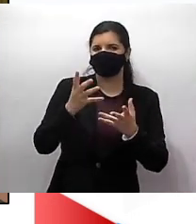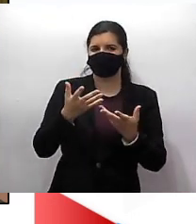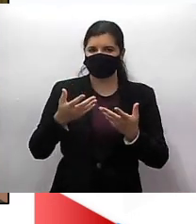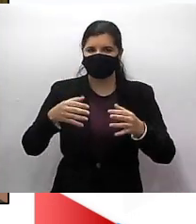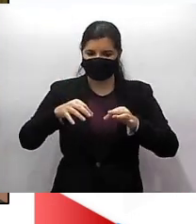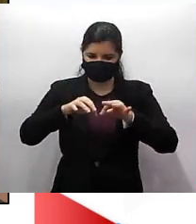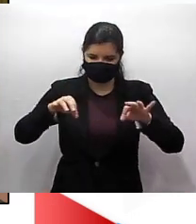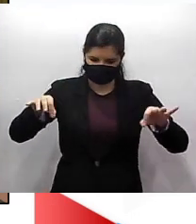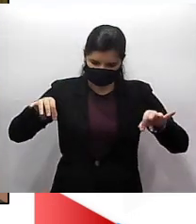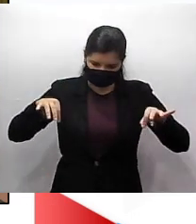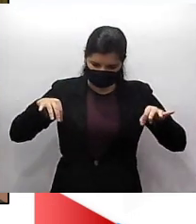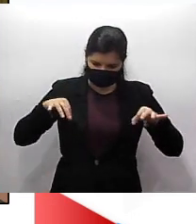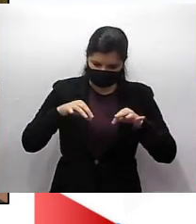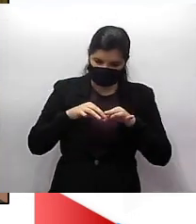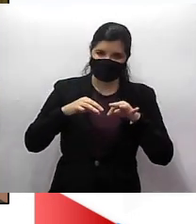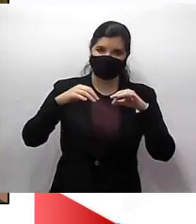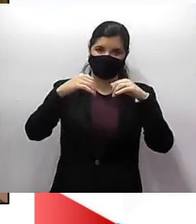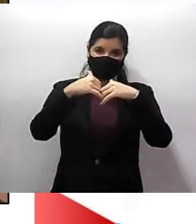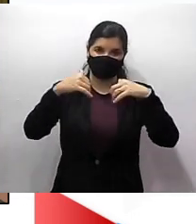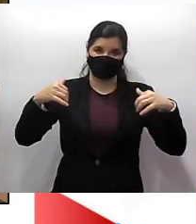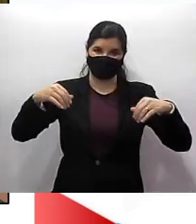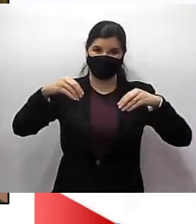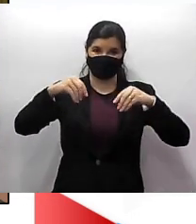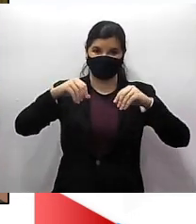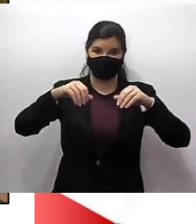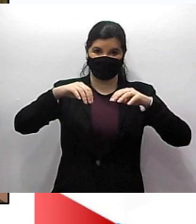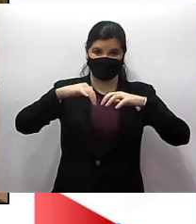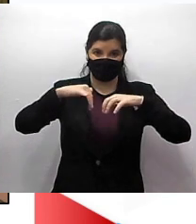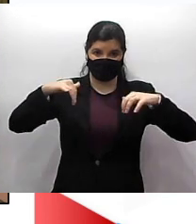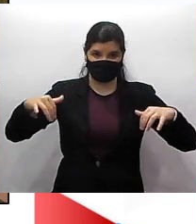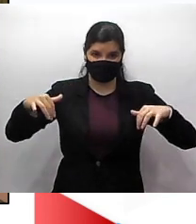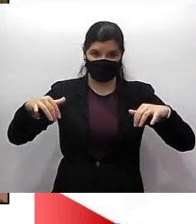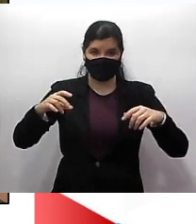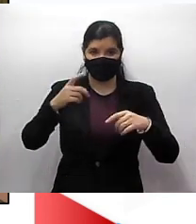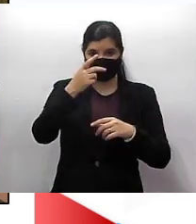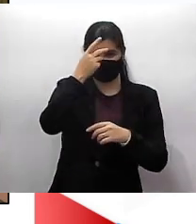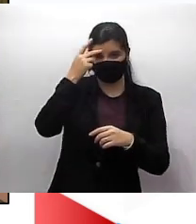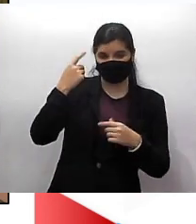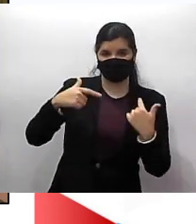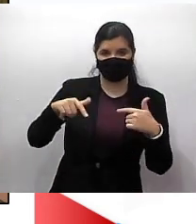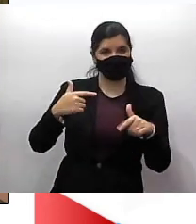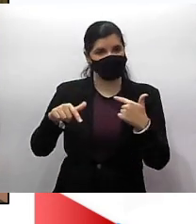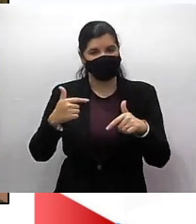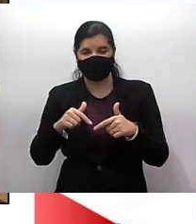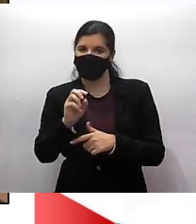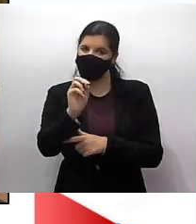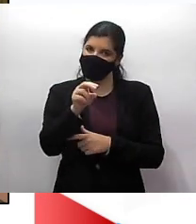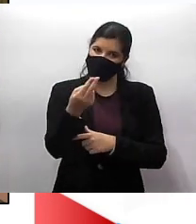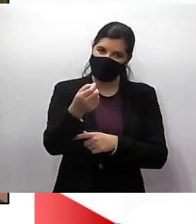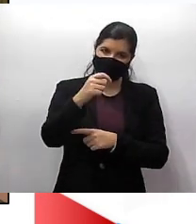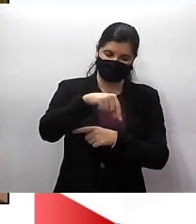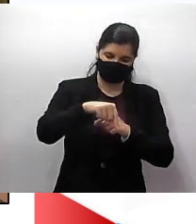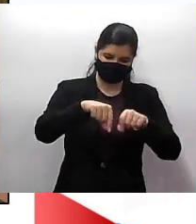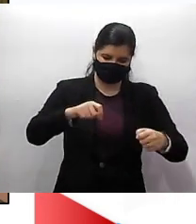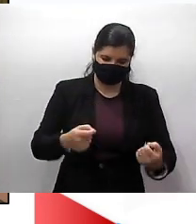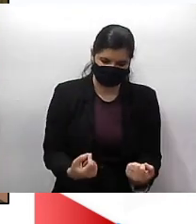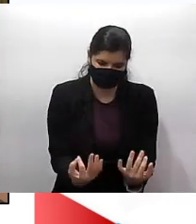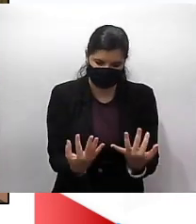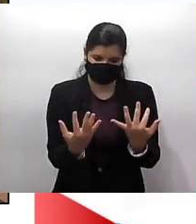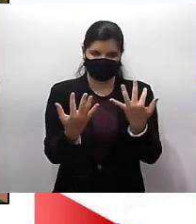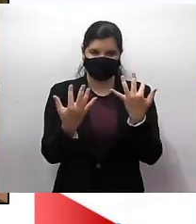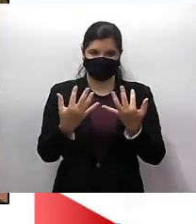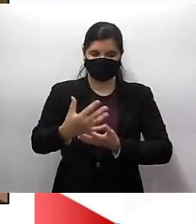medição do perímetro, divisão dos terrenos para quem ali trabalhava ou plantava nas terras à margem